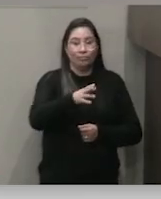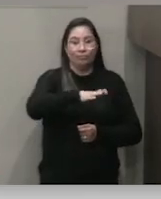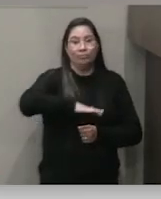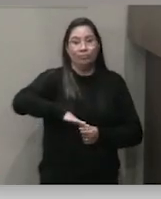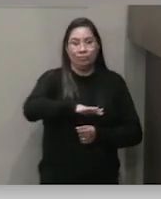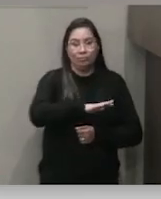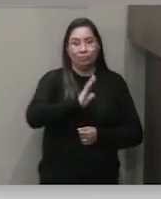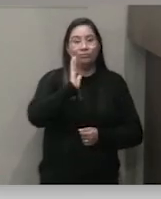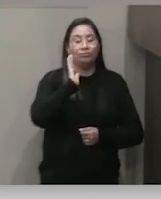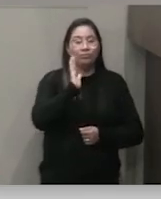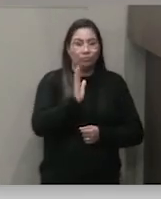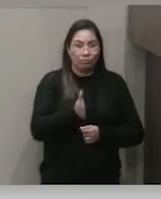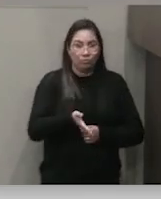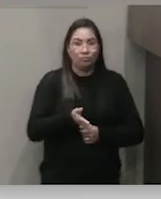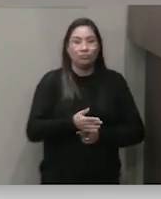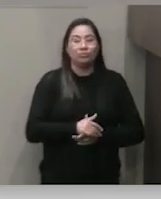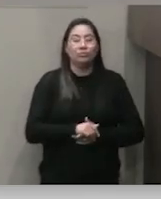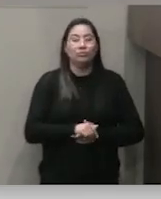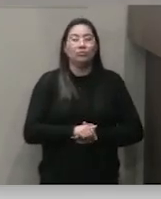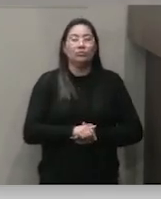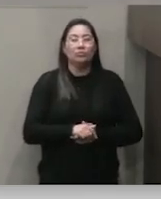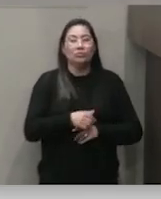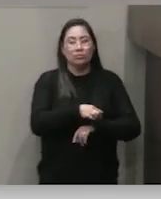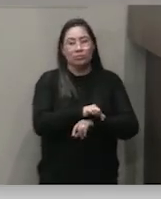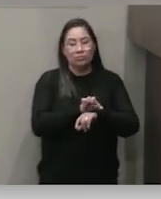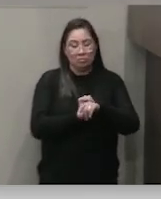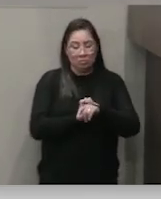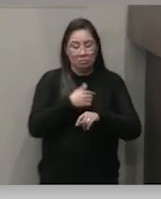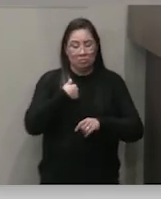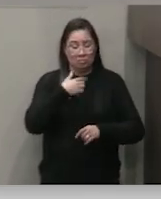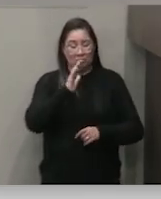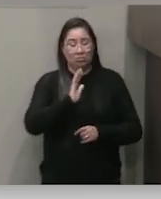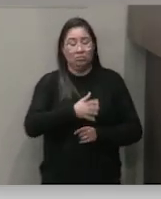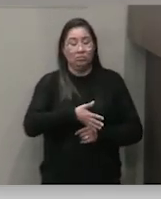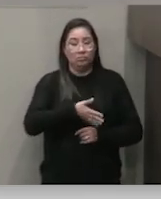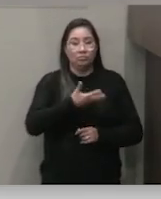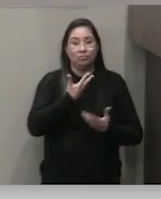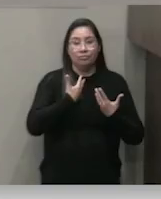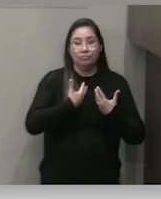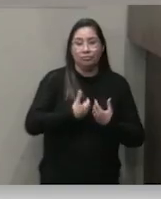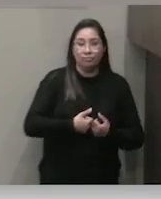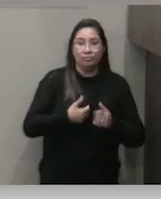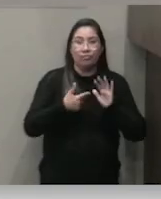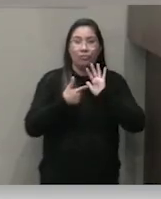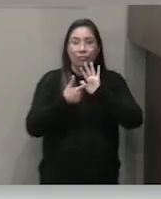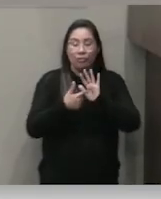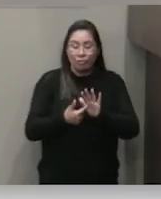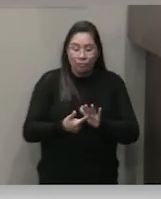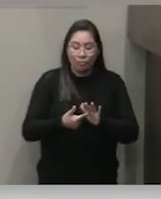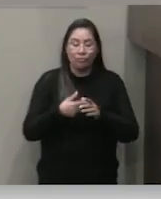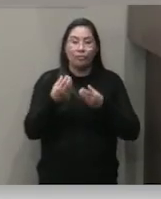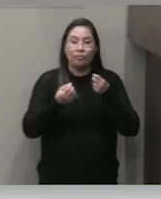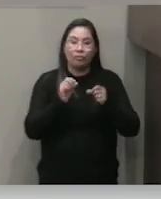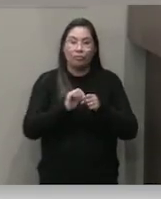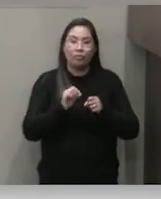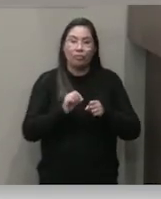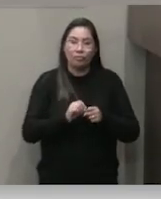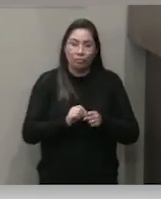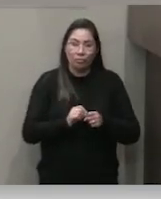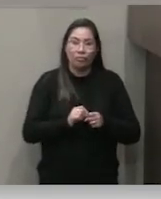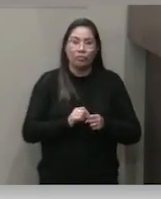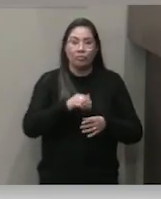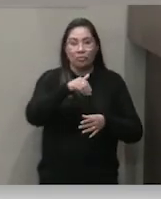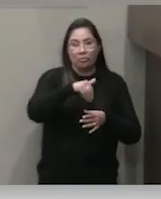tentei, e inclusive, desanimei, porque a gente tenta, a gente trabalha, a gente mostra a opção, e da maneira que vem,